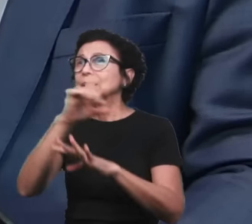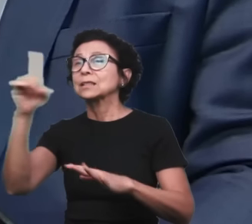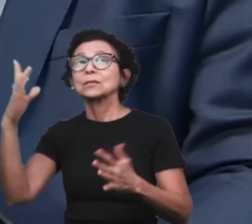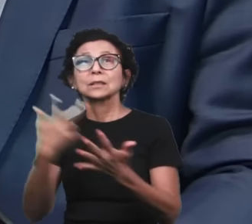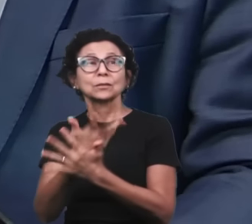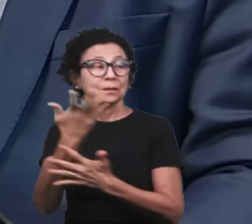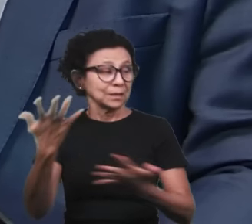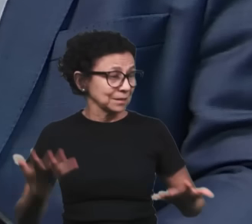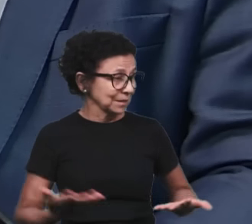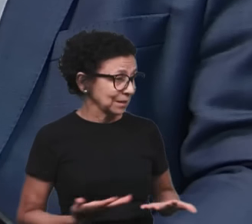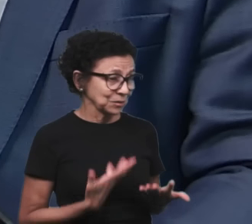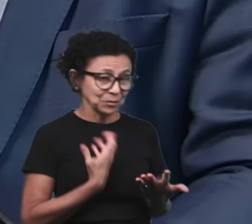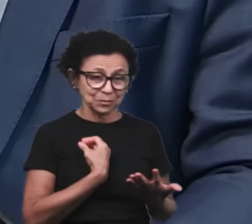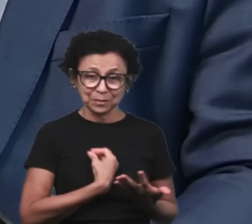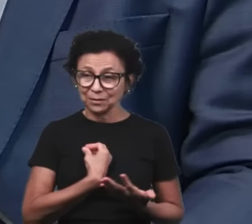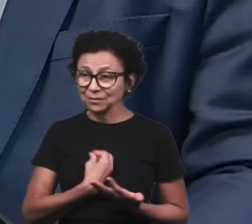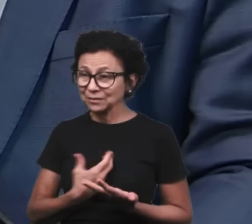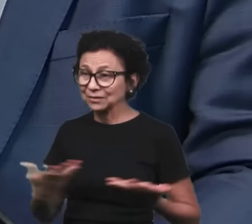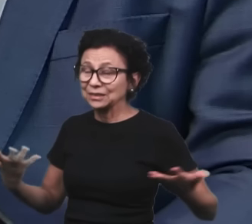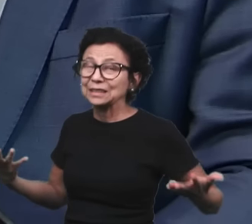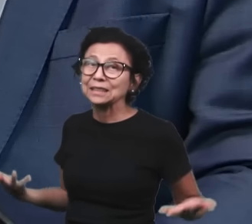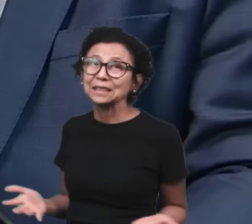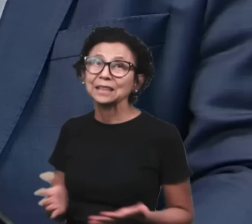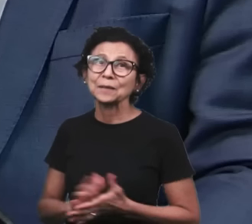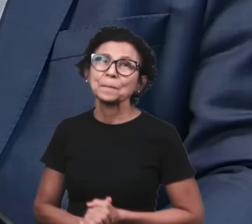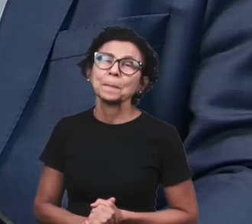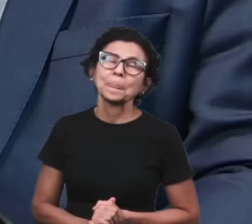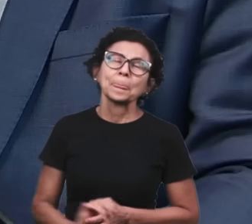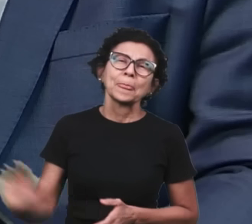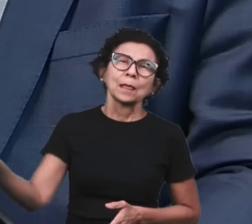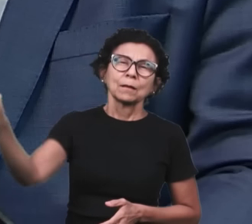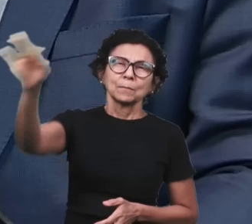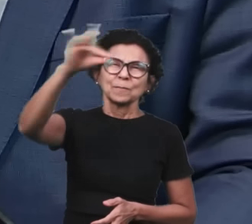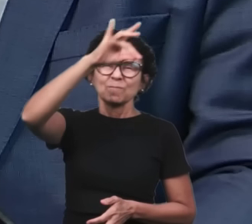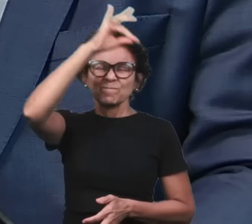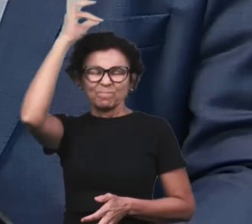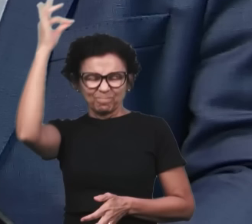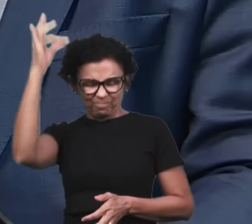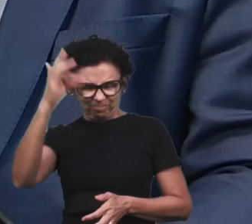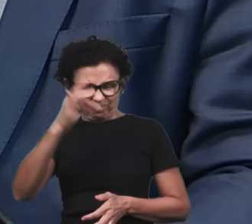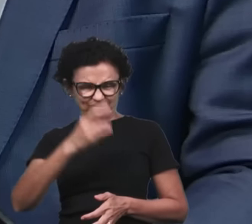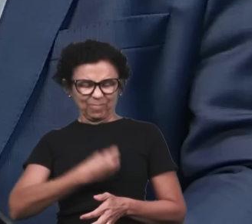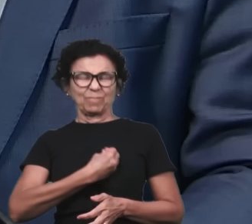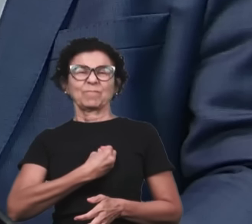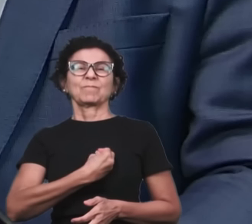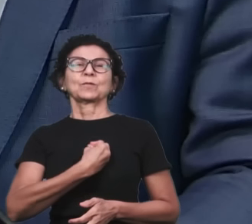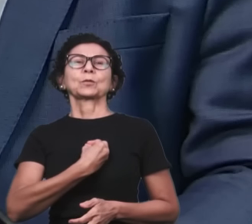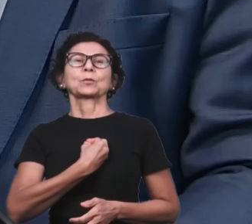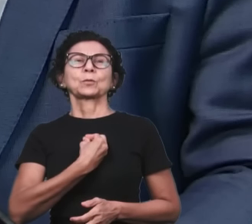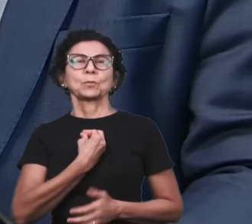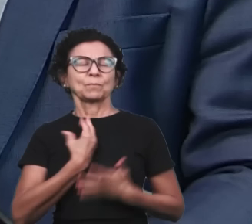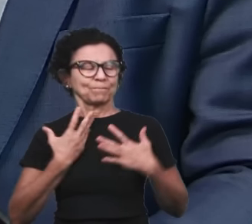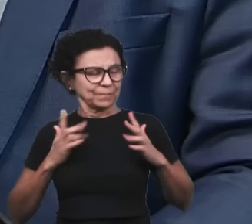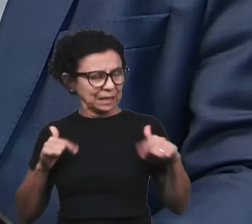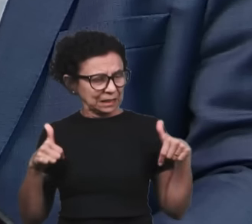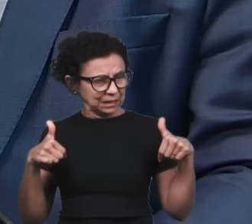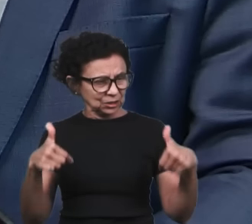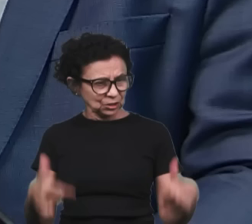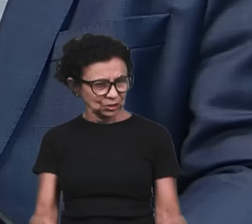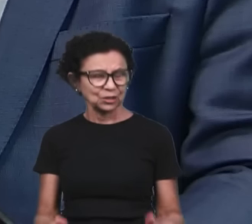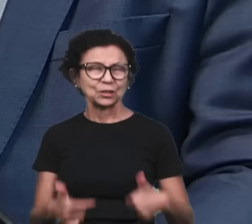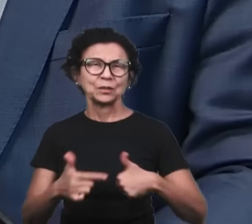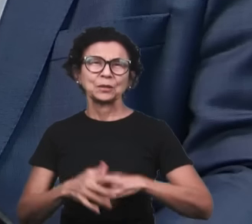e tal. Então o Espírito Santo entrou no meu coração e essa tranquilidade